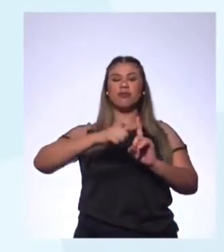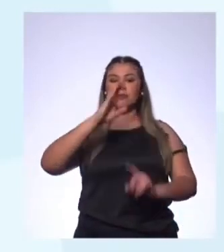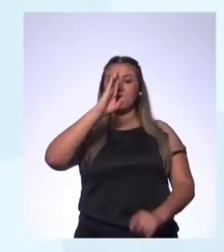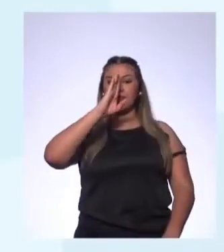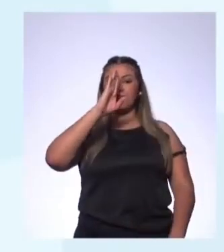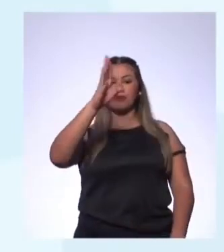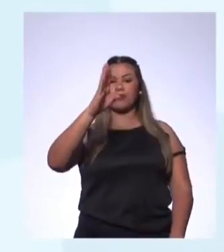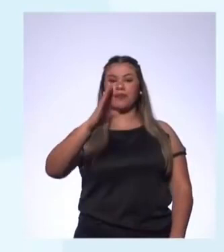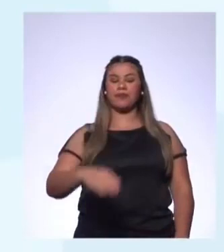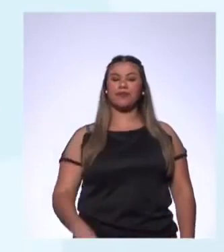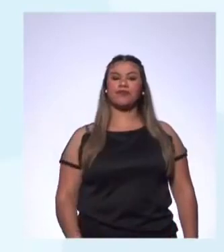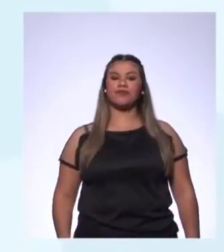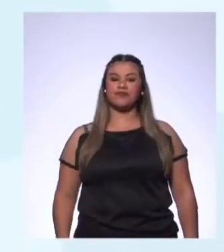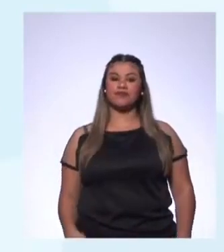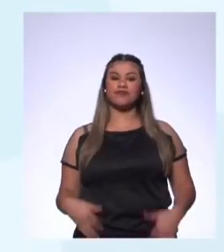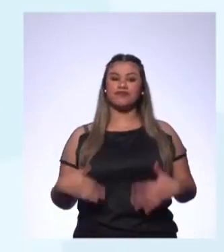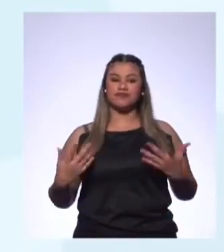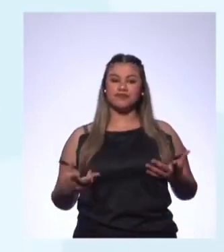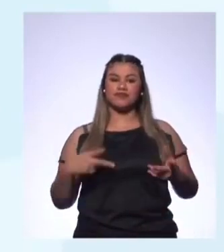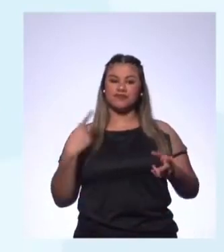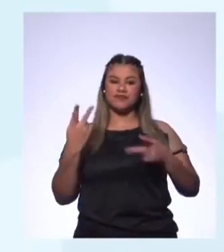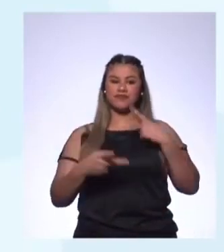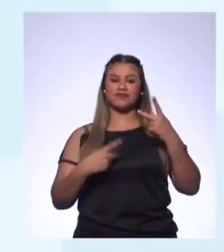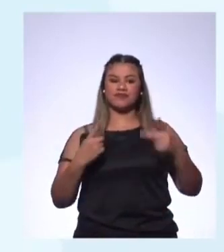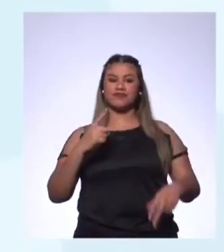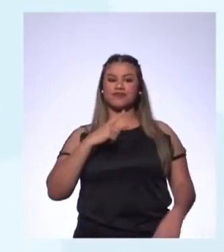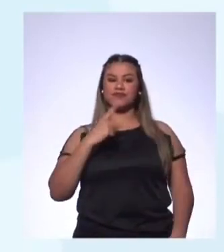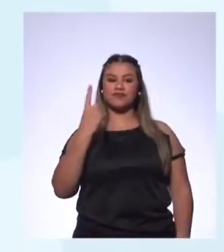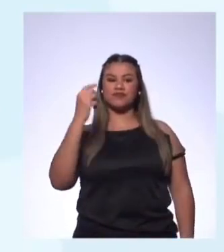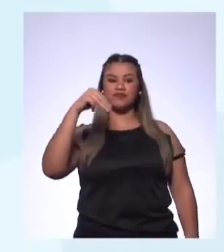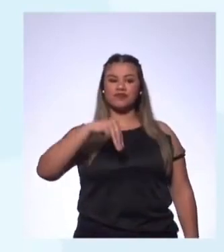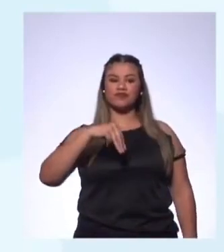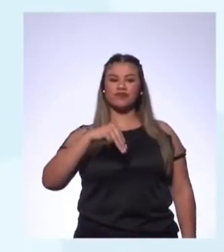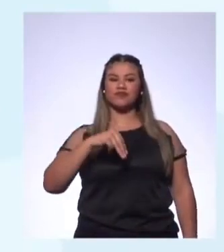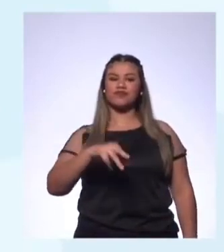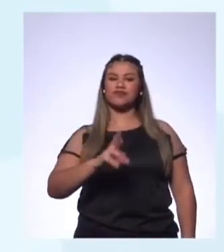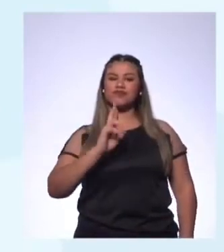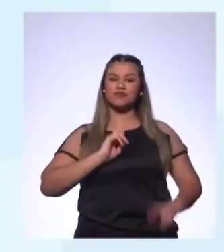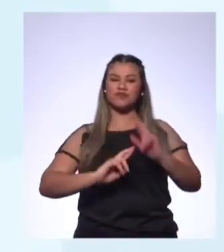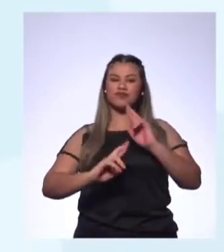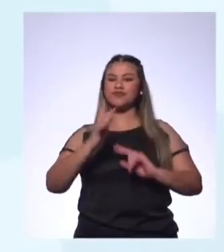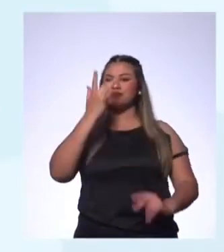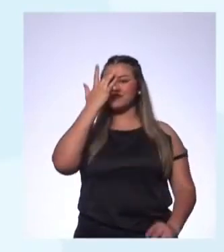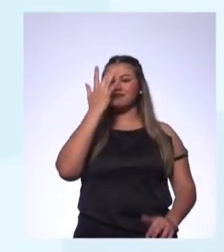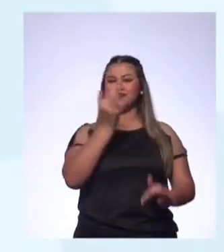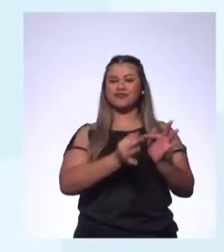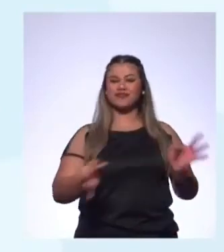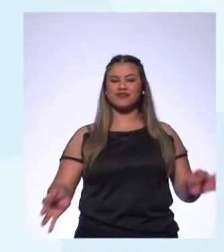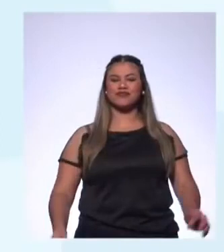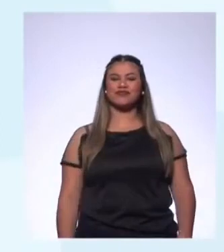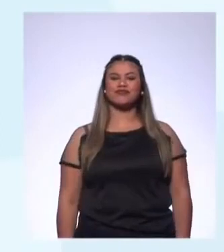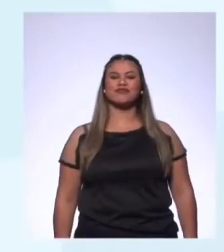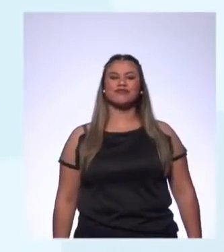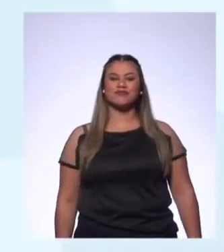protagonistas. Então, do que a gente falou, vamos lá, 1 minutinho para vocês, que essas duas são bem simples.